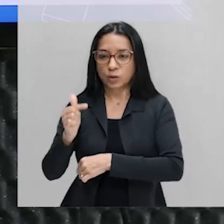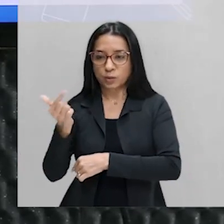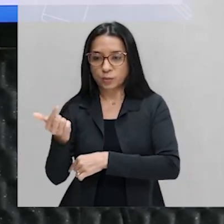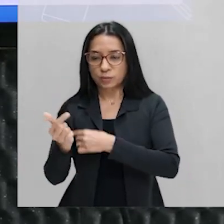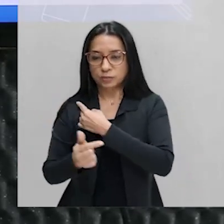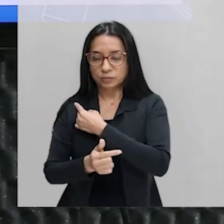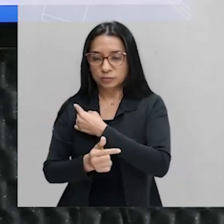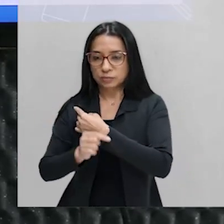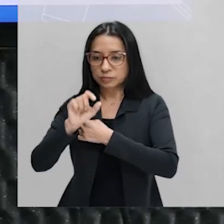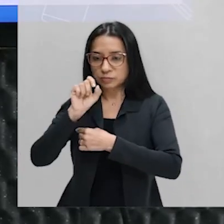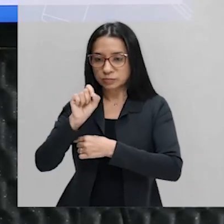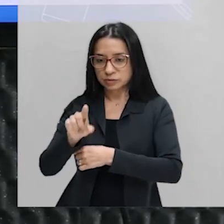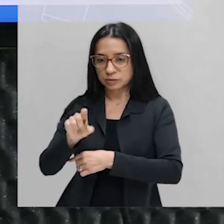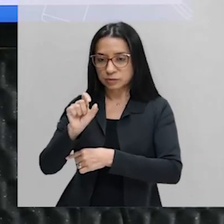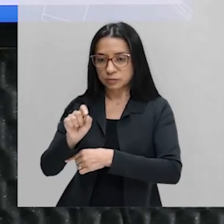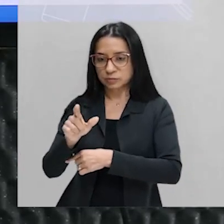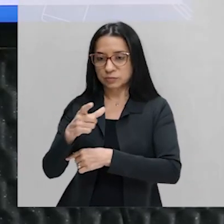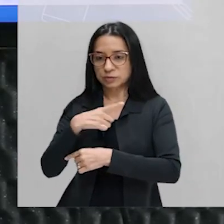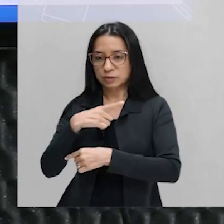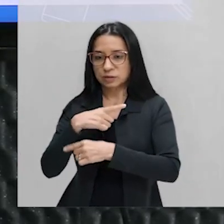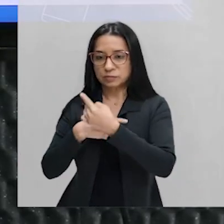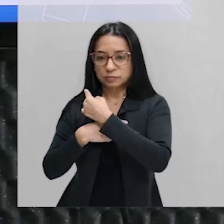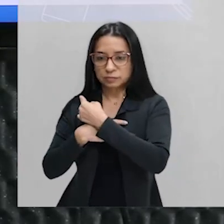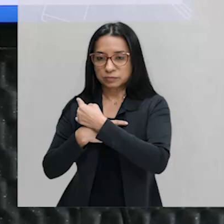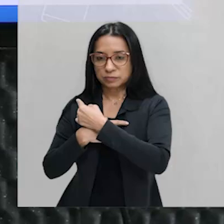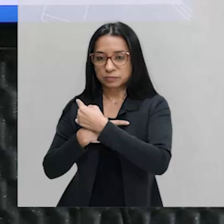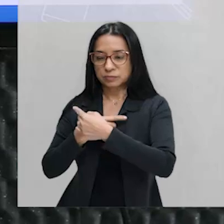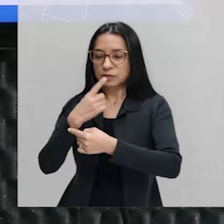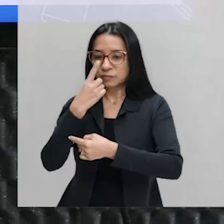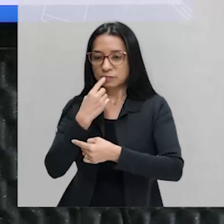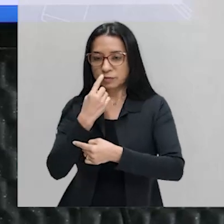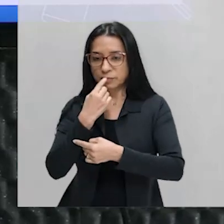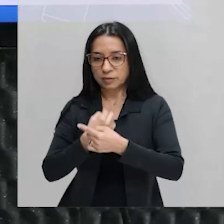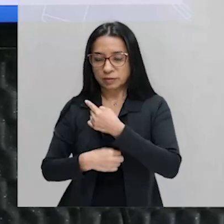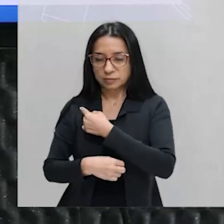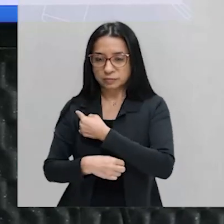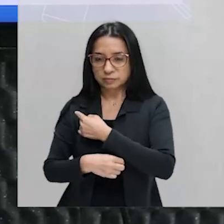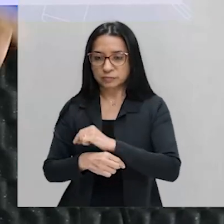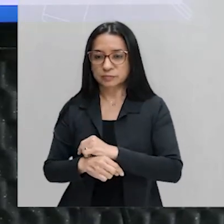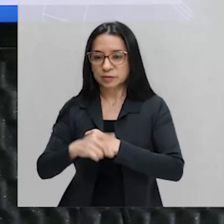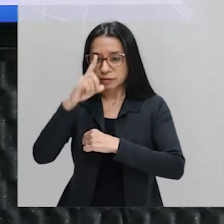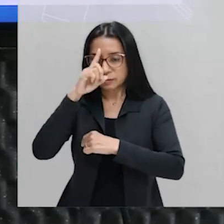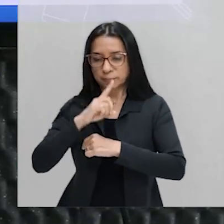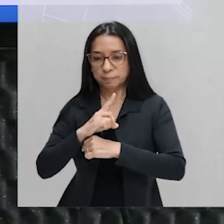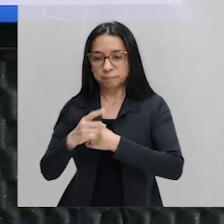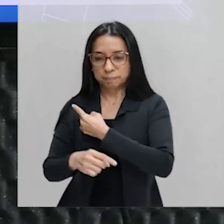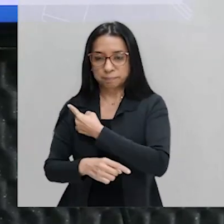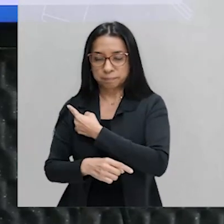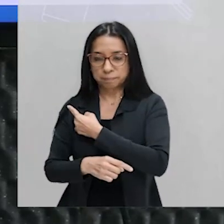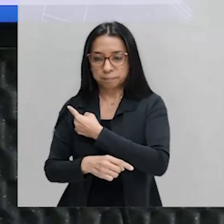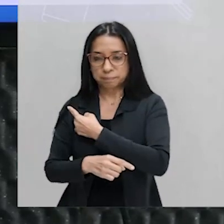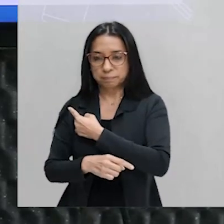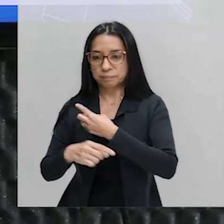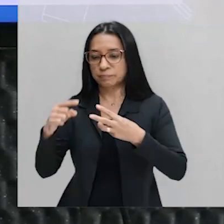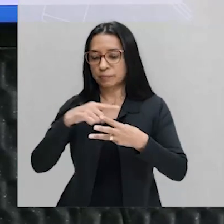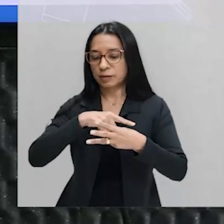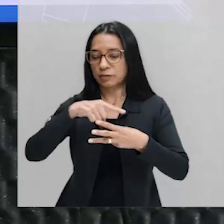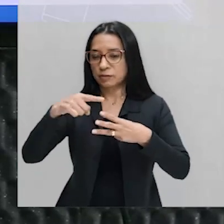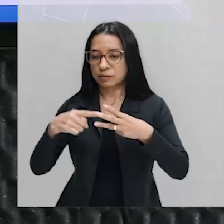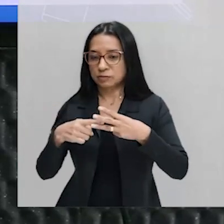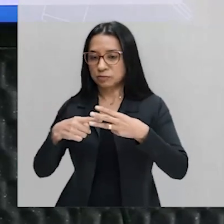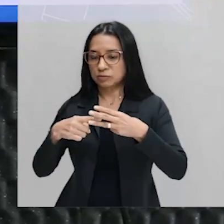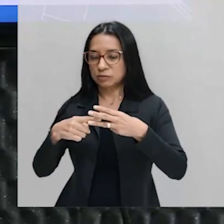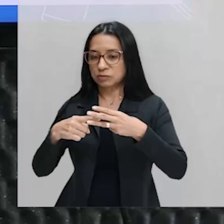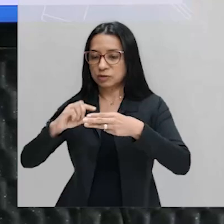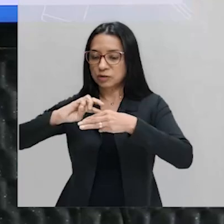em vermelho nós temos o mesoderme e em amarelo o endoderme. Esses 3 folhetos